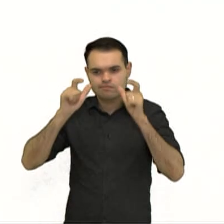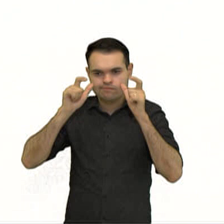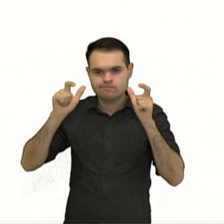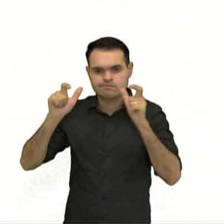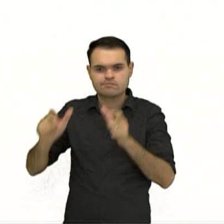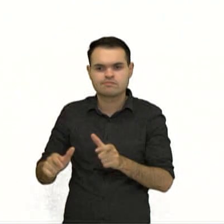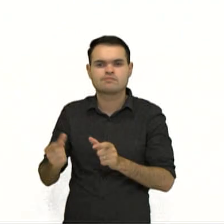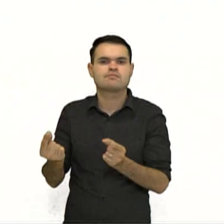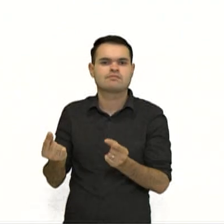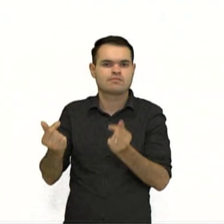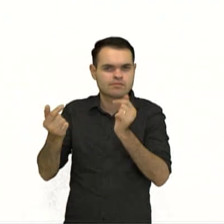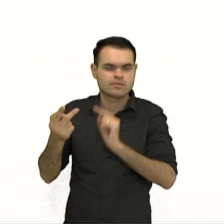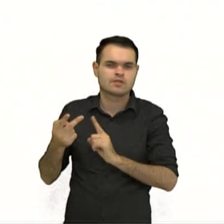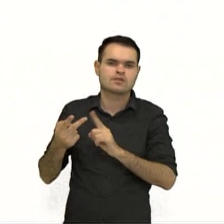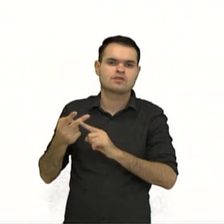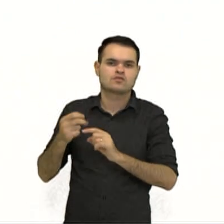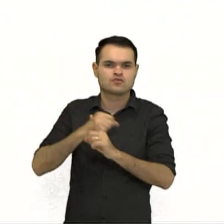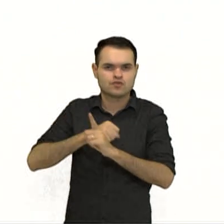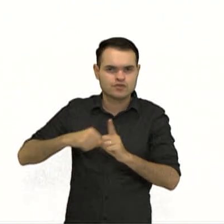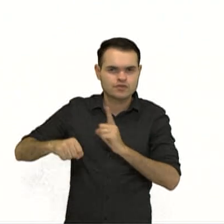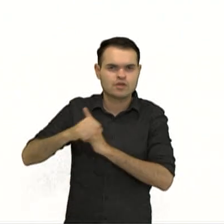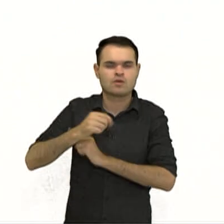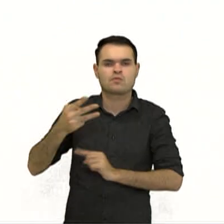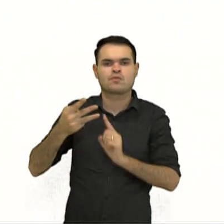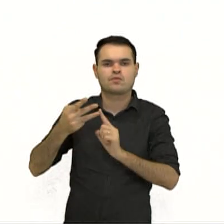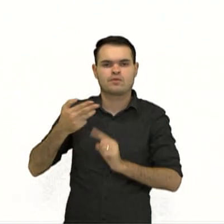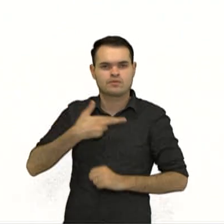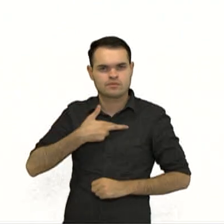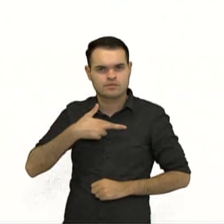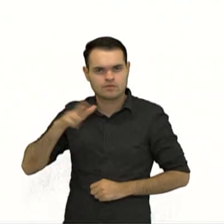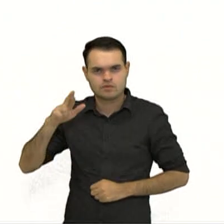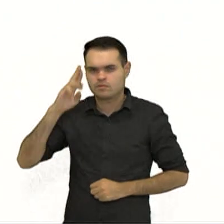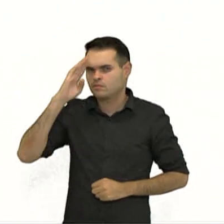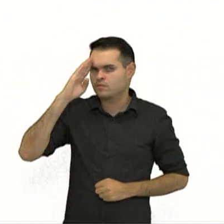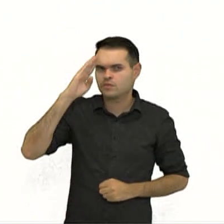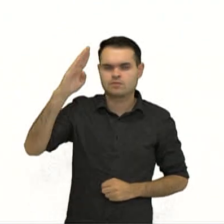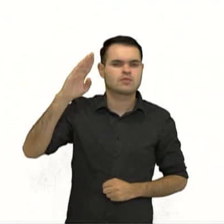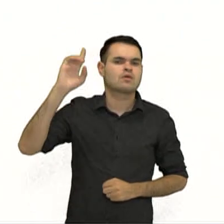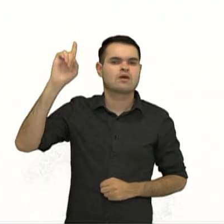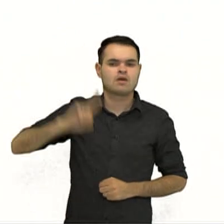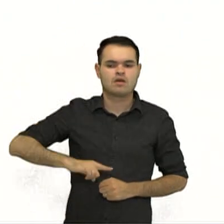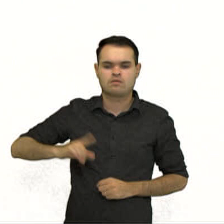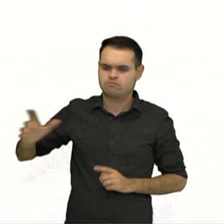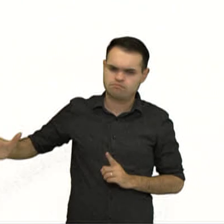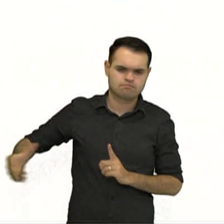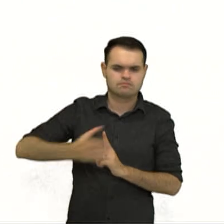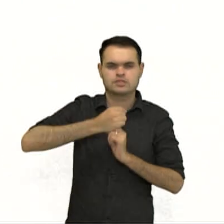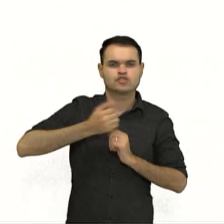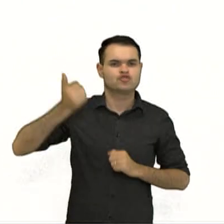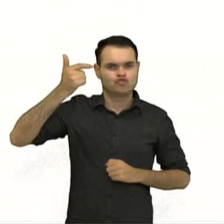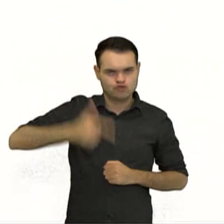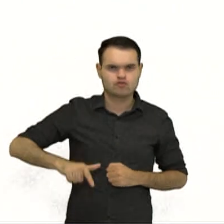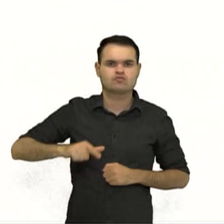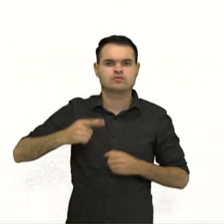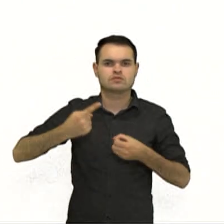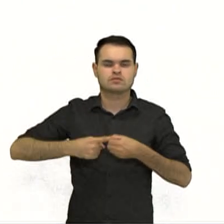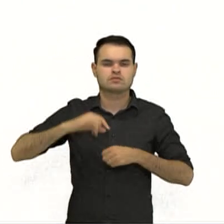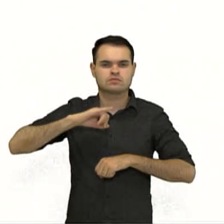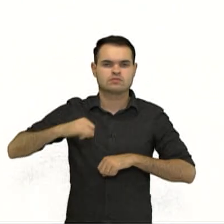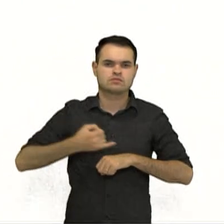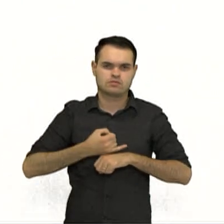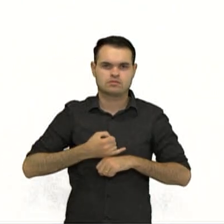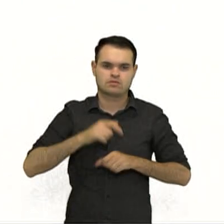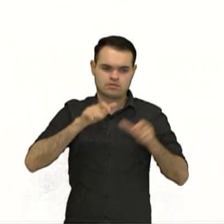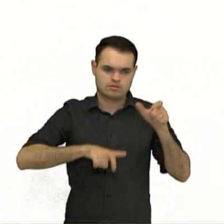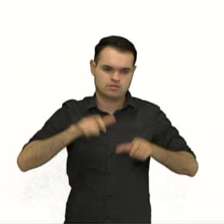ordem social, foram de ordem religiosa, né? O principal motivo aí é a reconquista da cidade de Jerusalém. Os